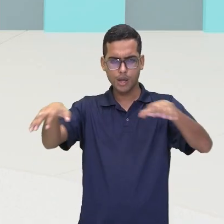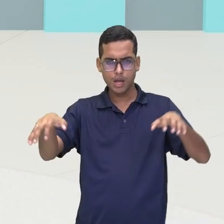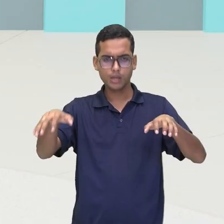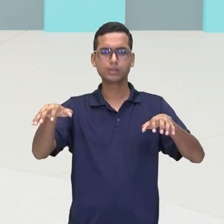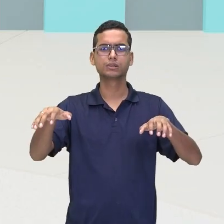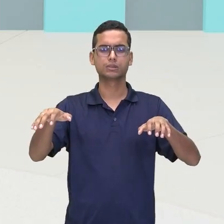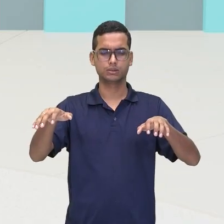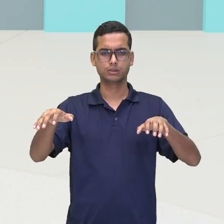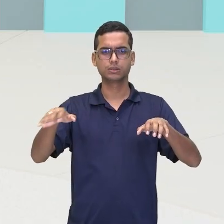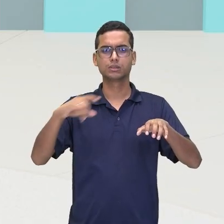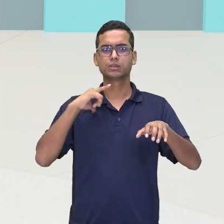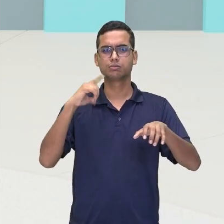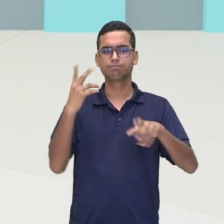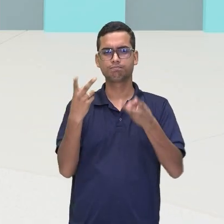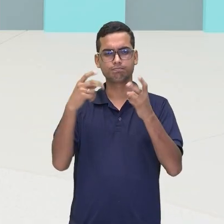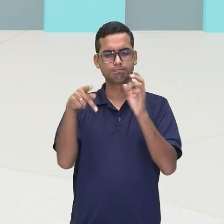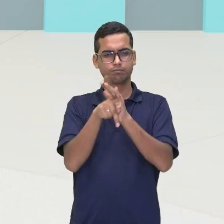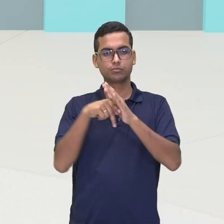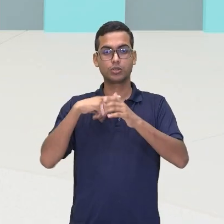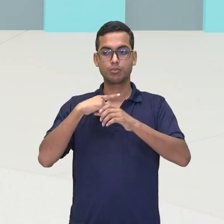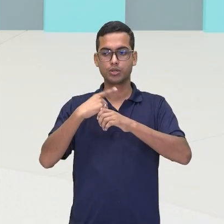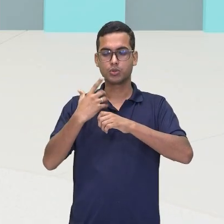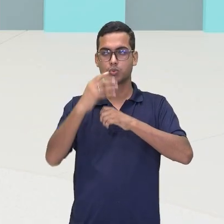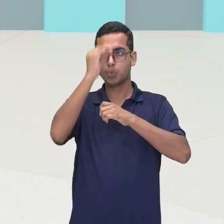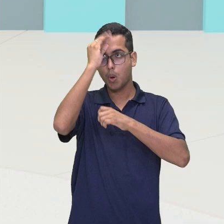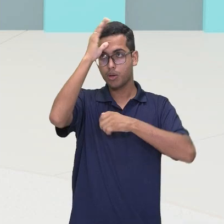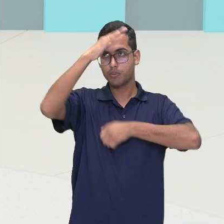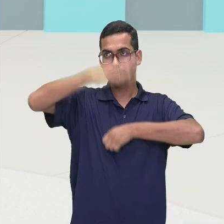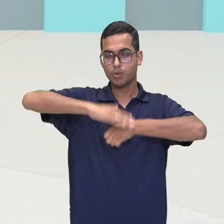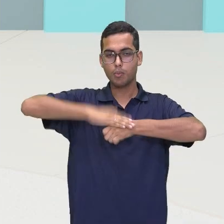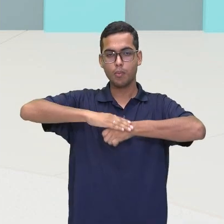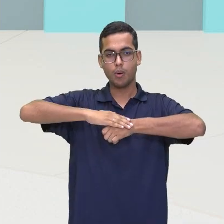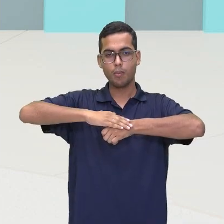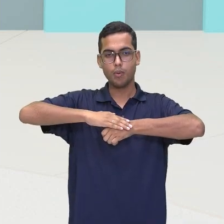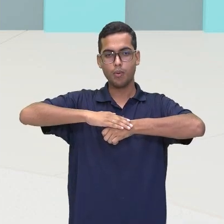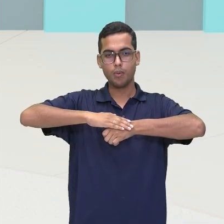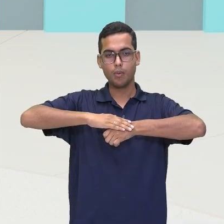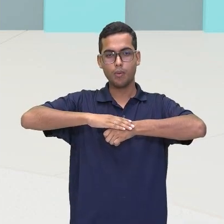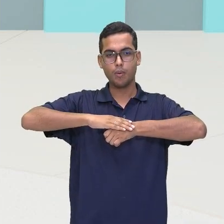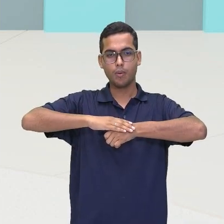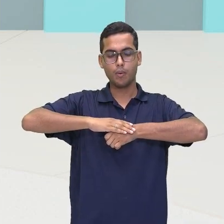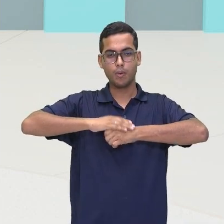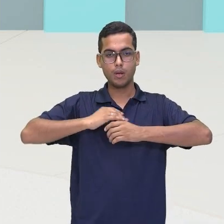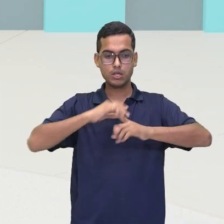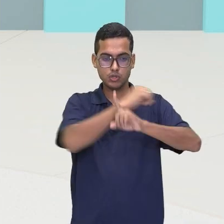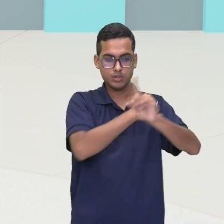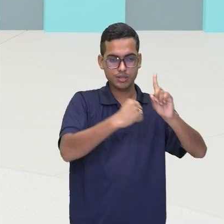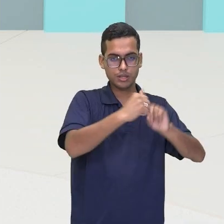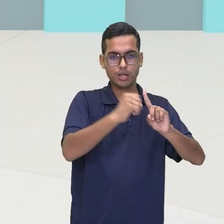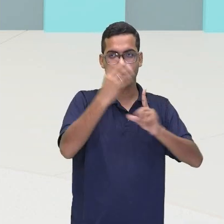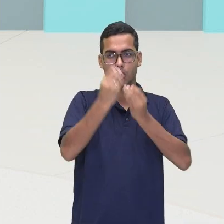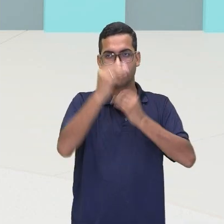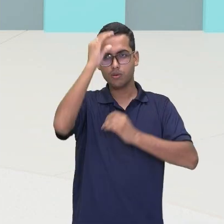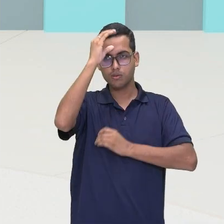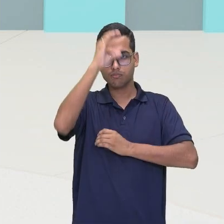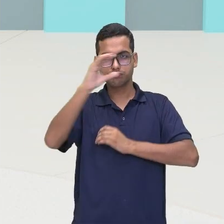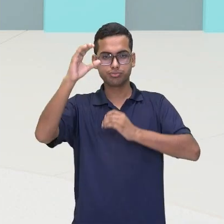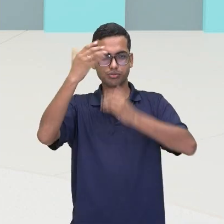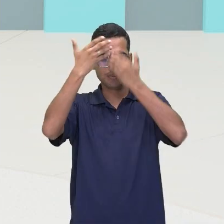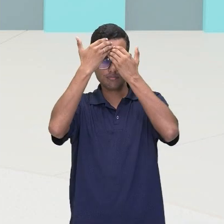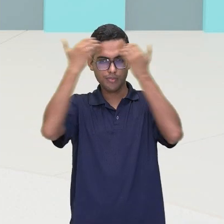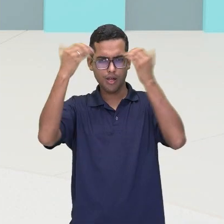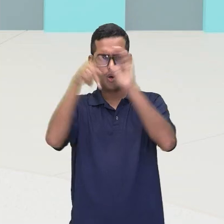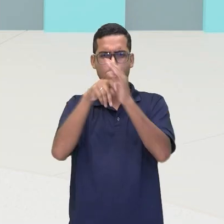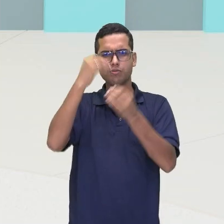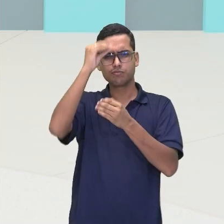si mesmo. E aqui vamos perceber que muitas das vezes nós esquecemos